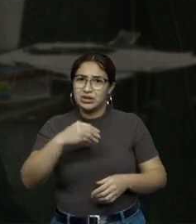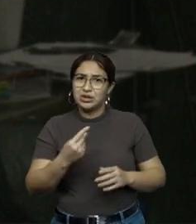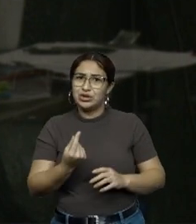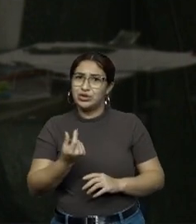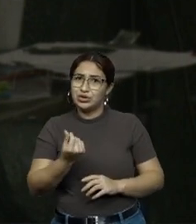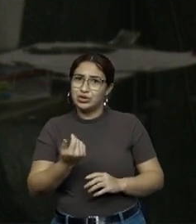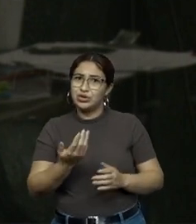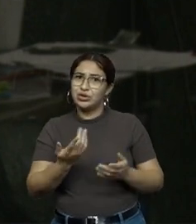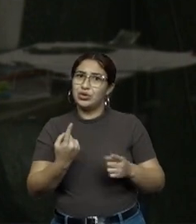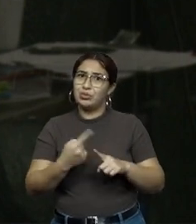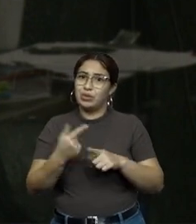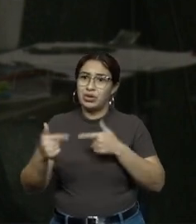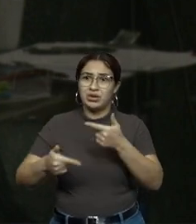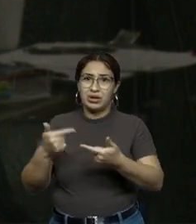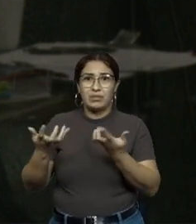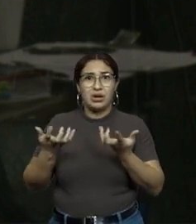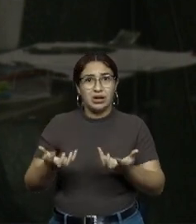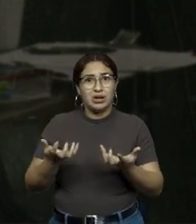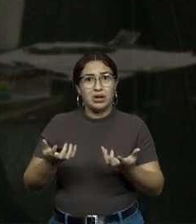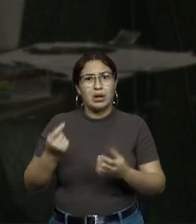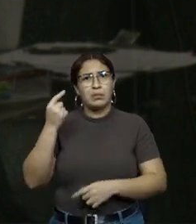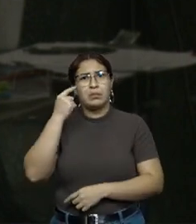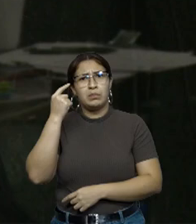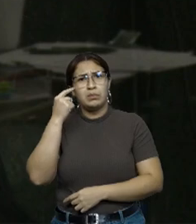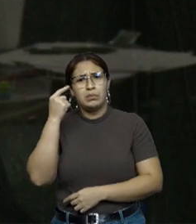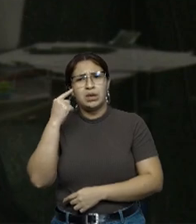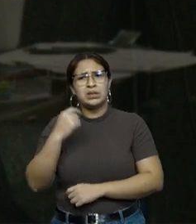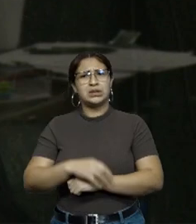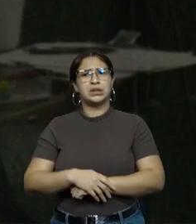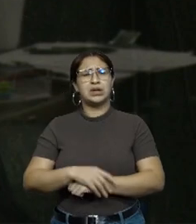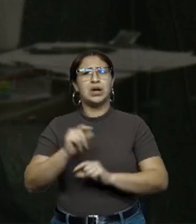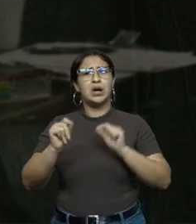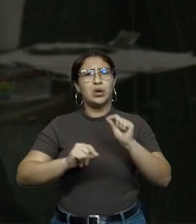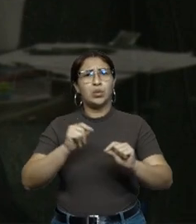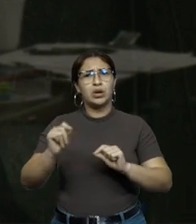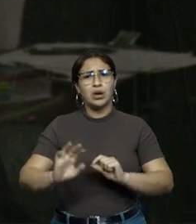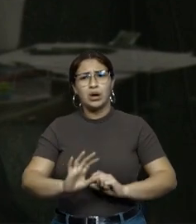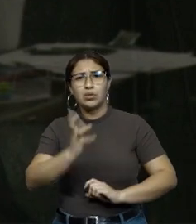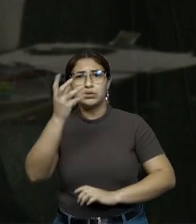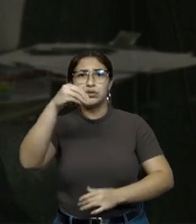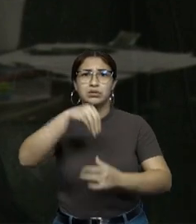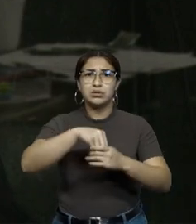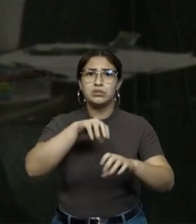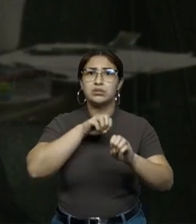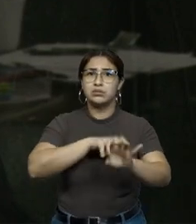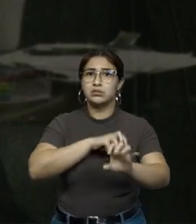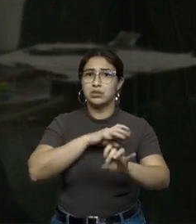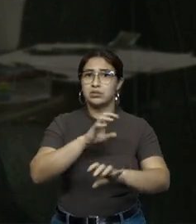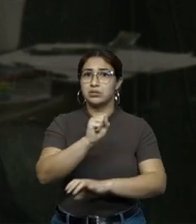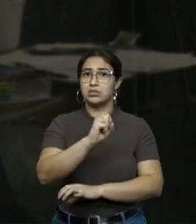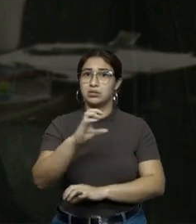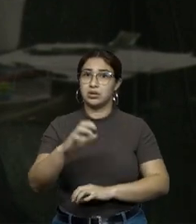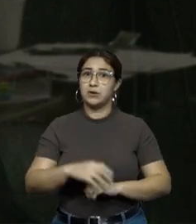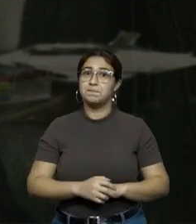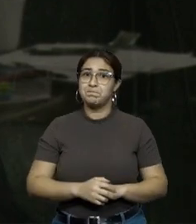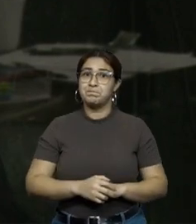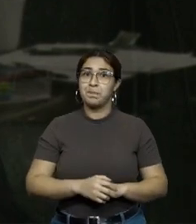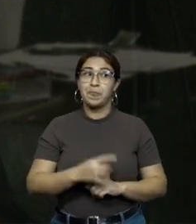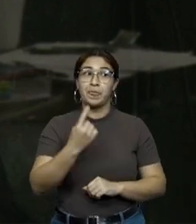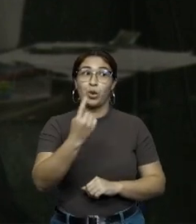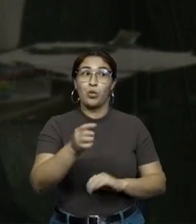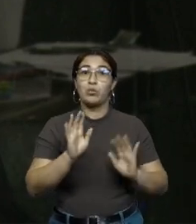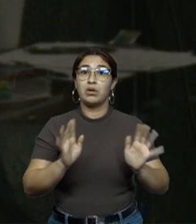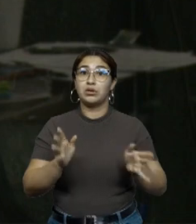trabalho é muito grave ele tem que pensar muito bem o que a gente tá fazendo na educação de Santa Catarina algum uma inclusive já se exonerou